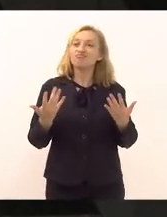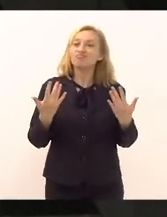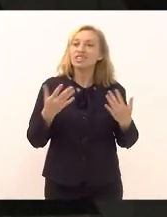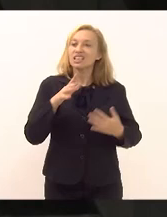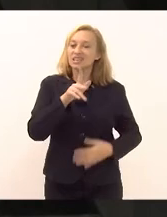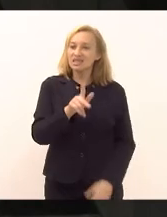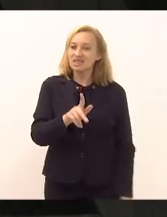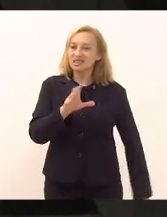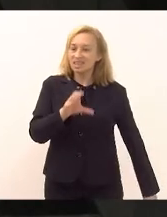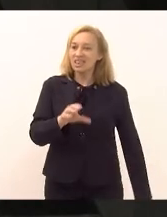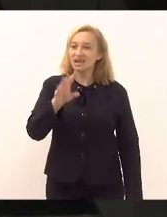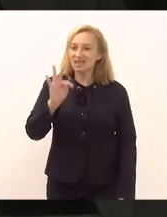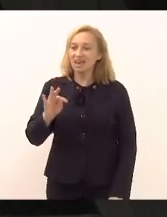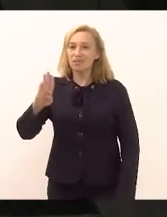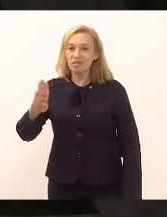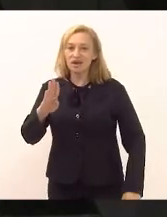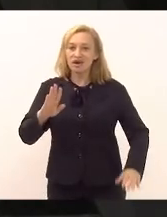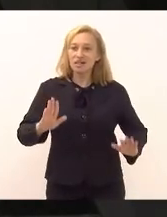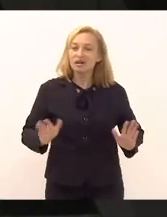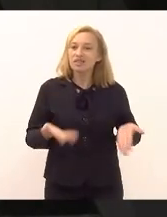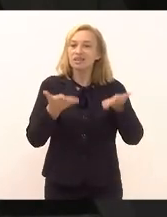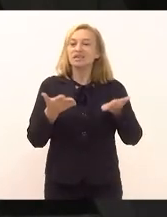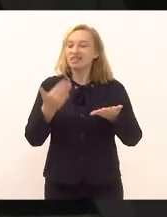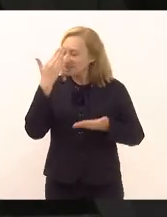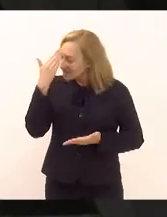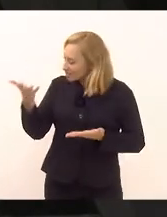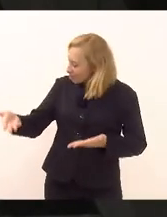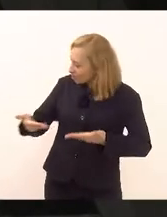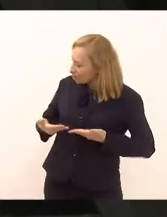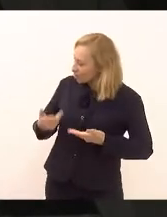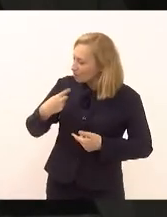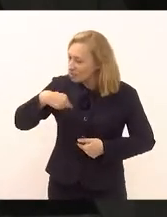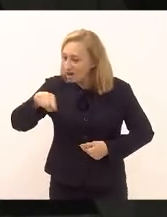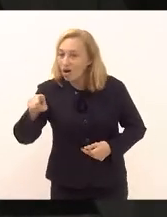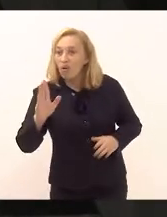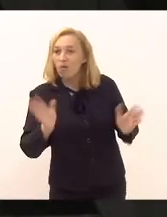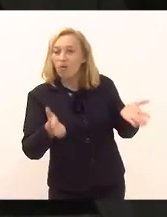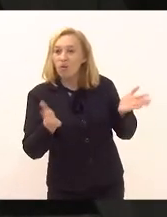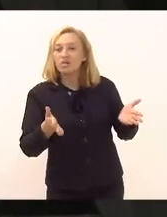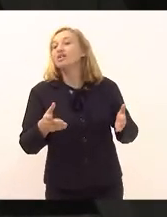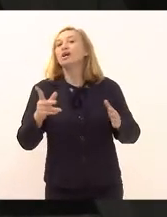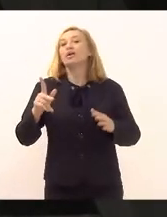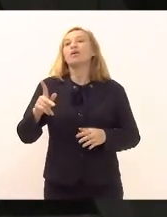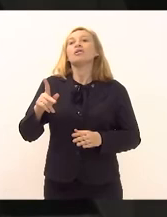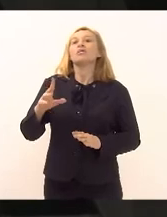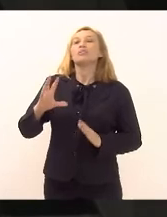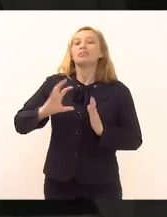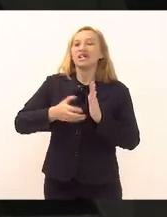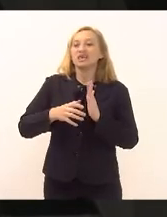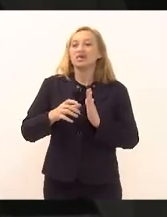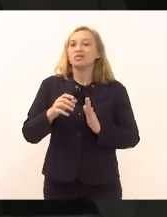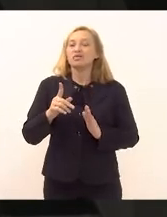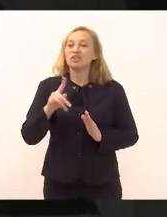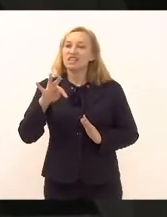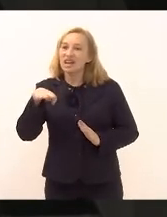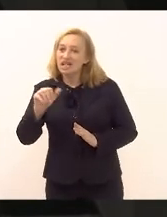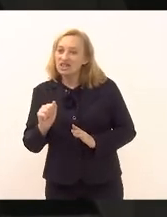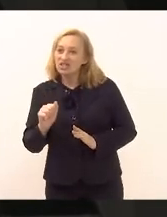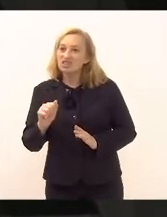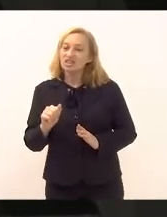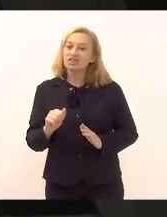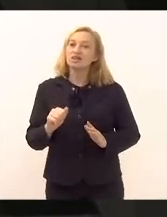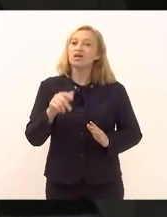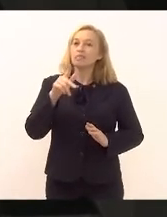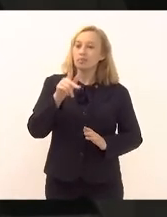CTB pela iniciativa, agradecer pelo convite. Eu representei lá hoje o Partido Socialista Brasileiro, que ao lado do PDT e